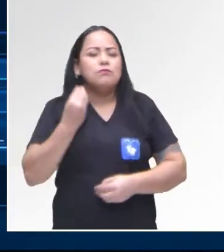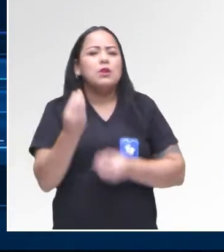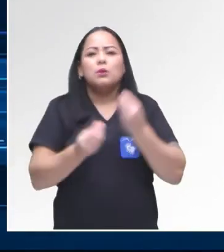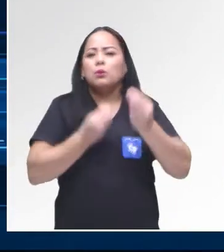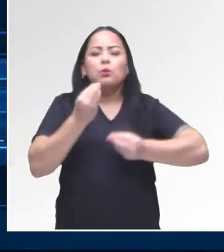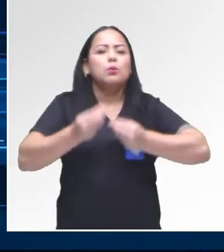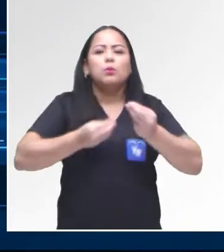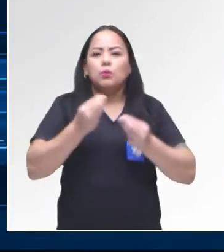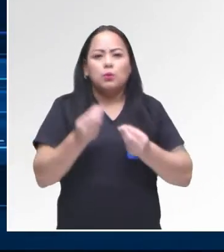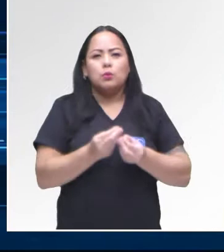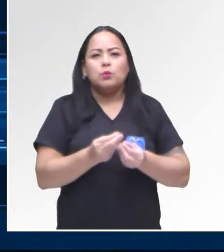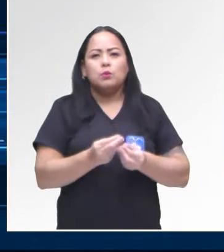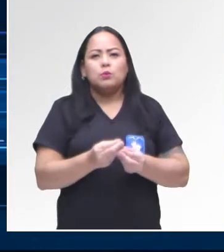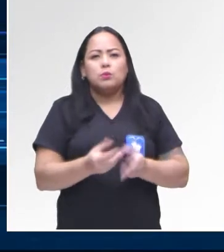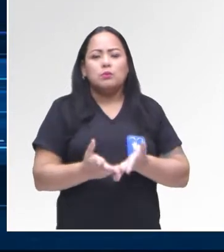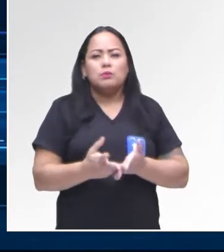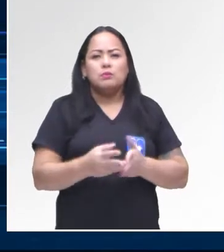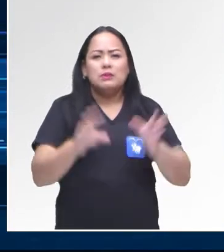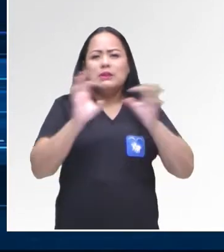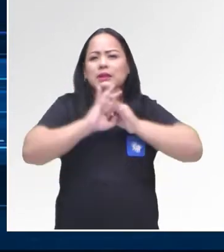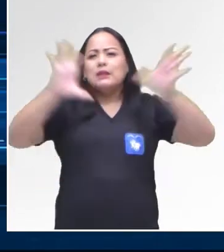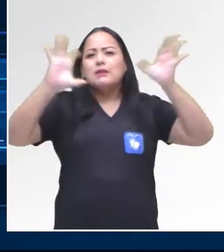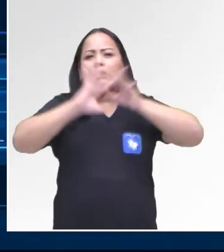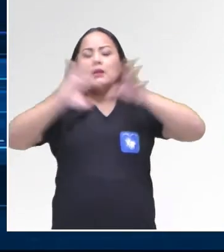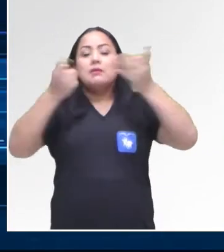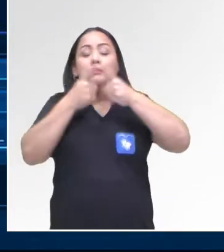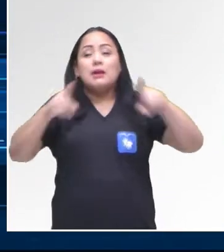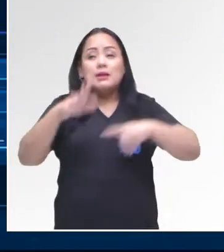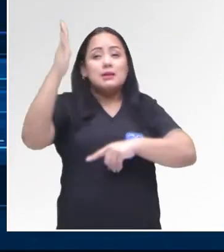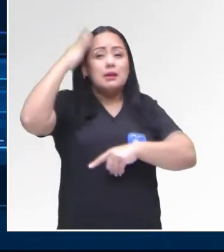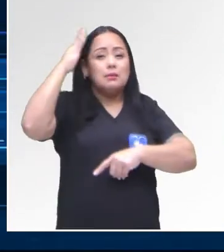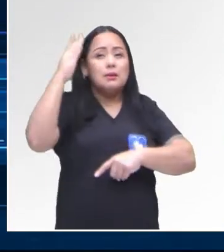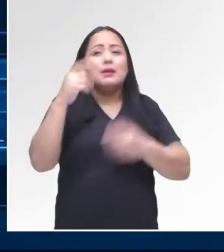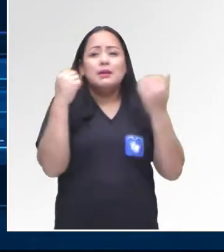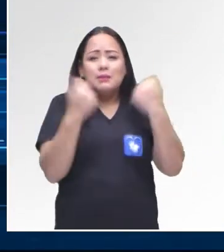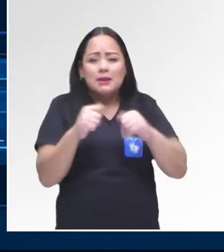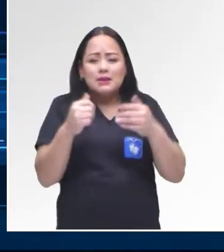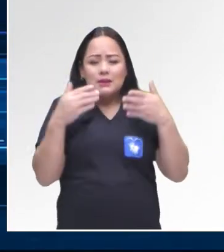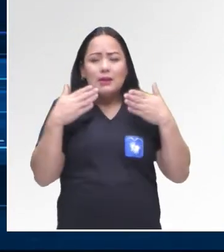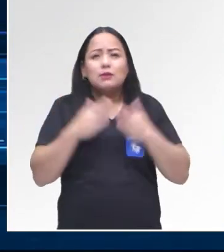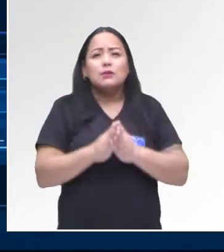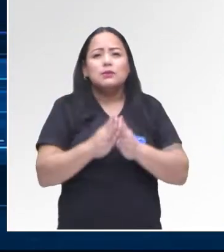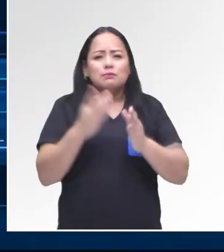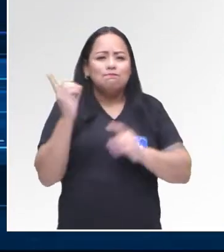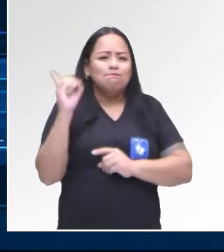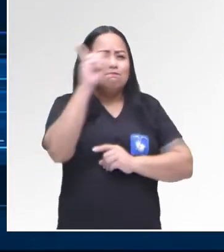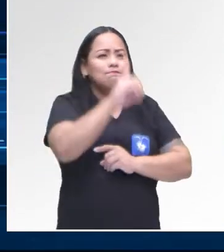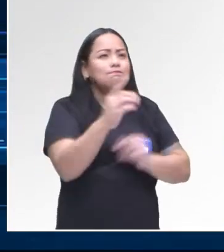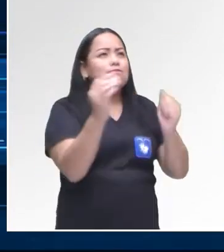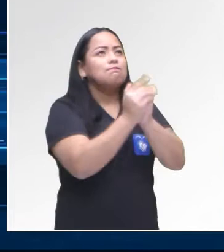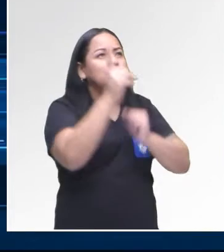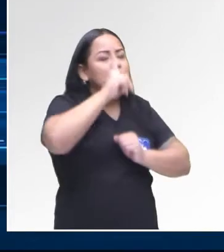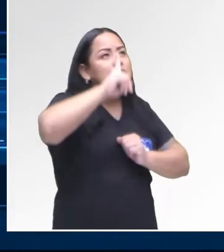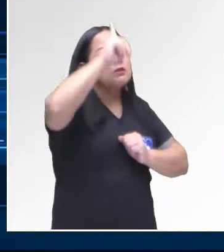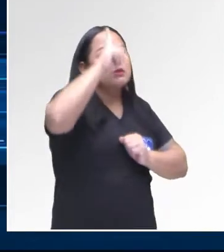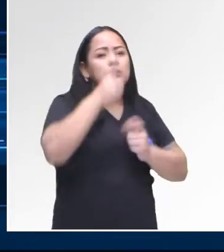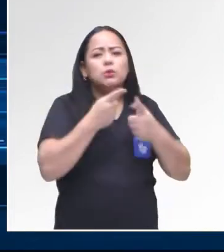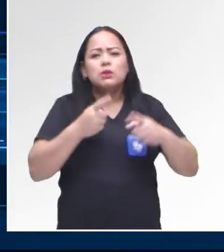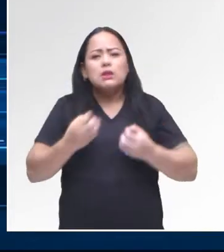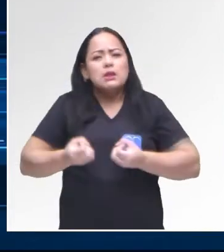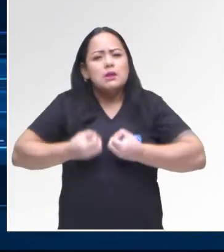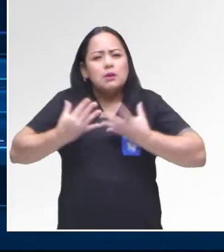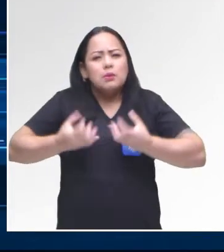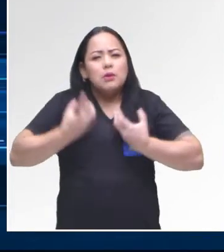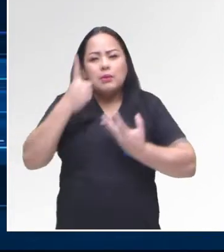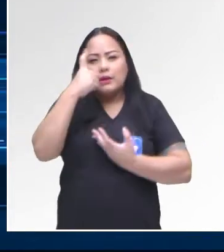alguns dizem, desregrada mesmo, mas ao mesmo tempo sabiam que tinham que recorrer constantemente ao divino. E olha, esse poema ele é bem